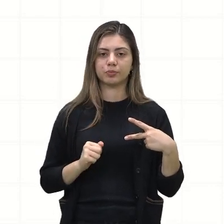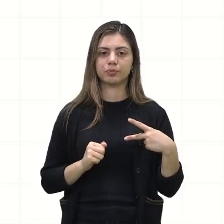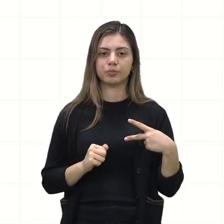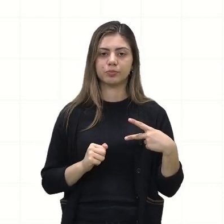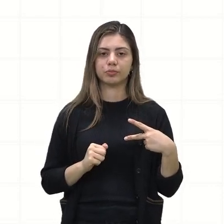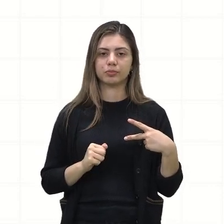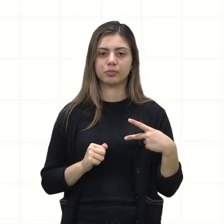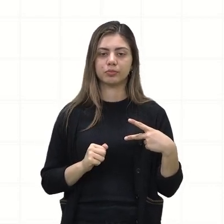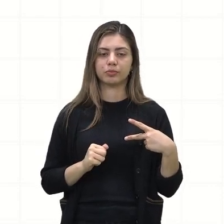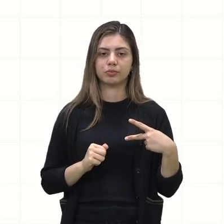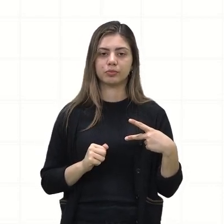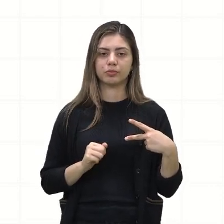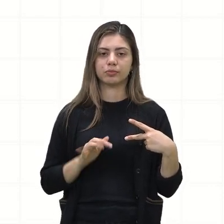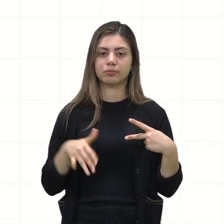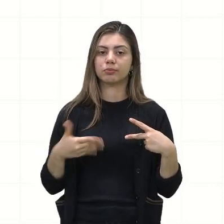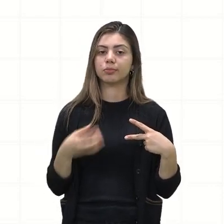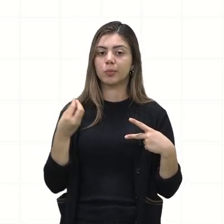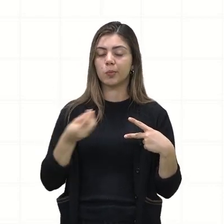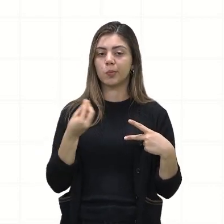Então,